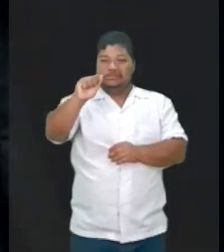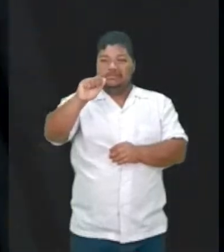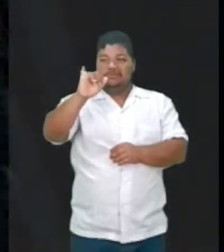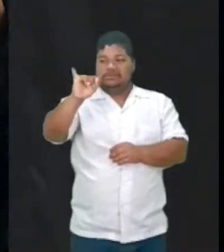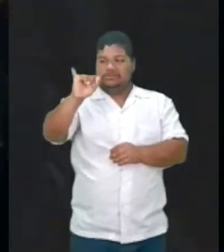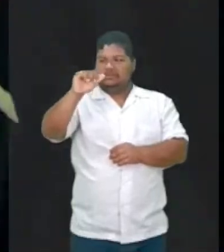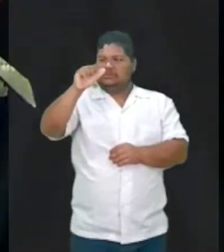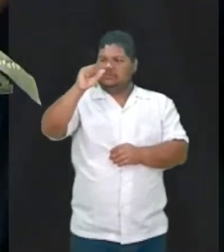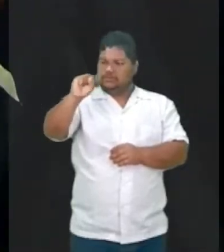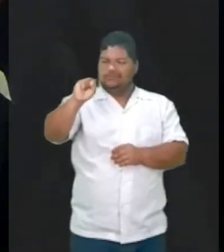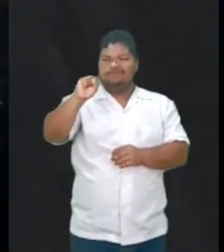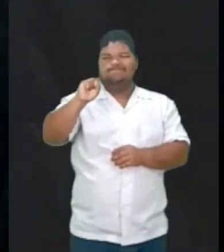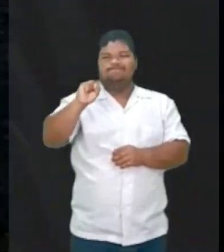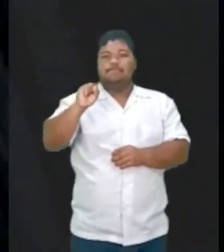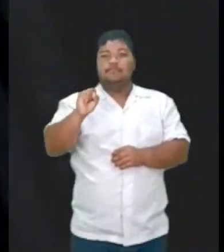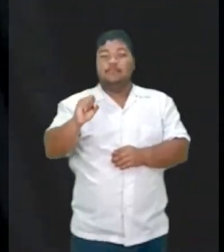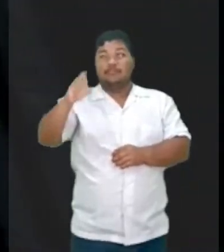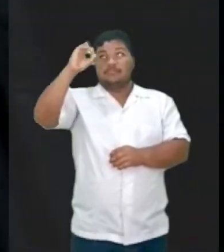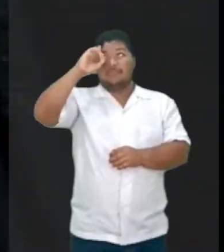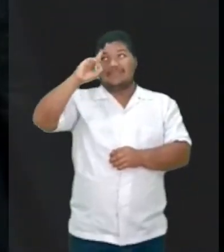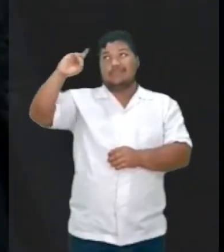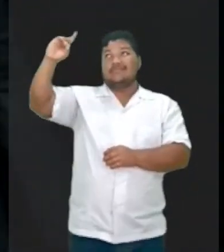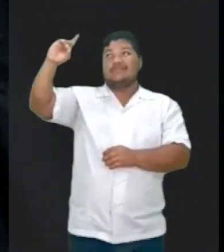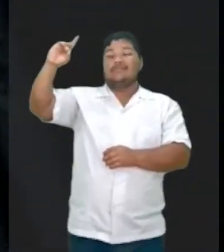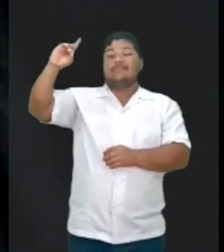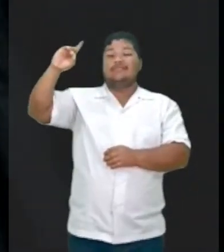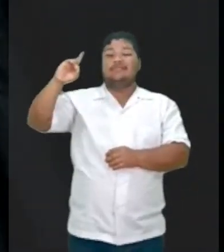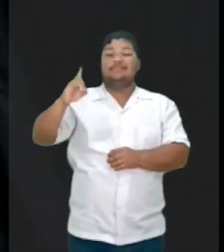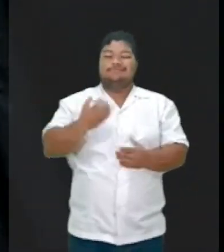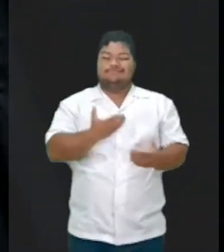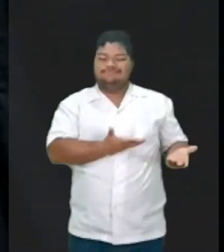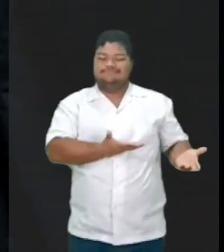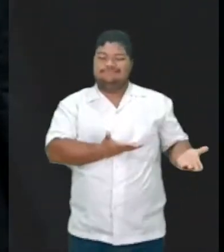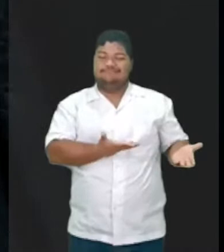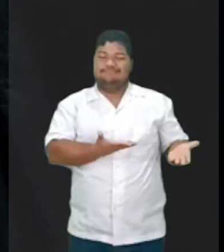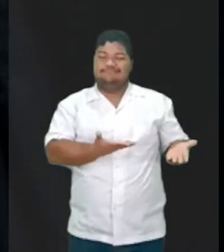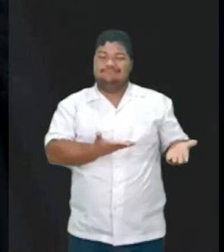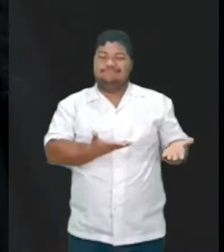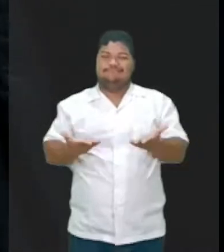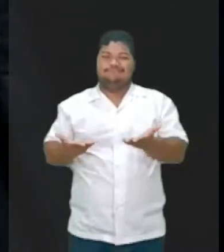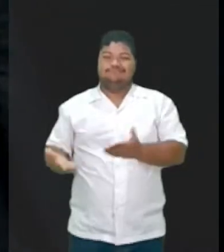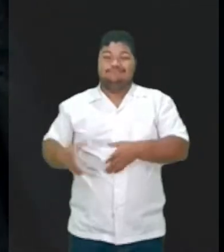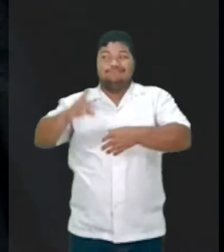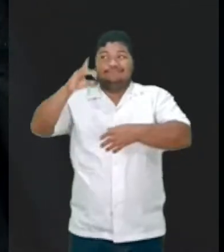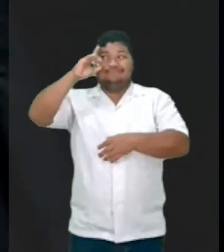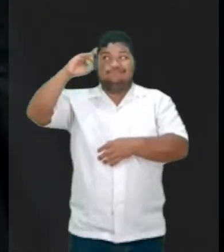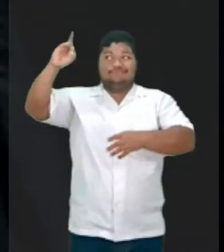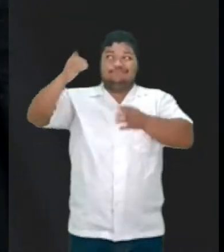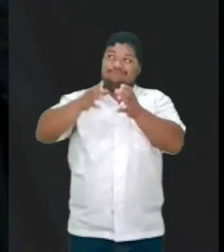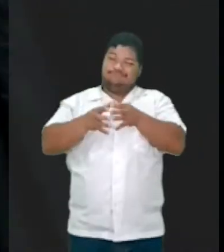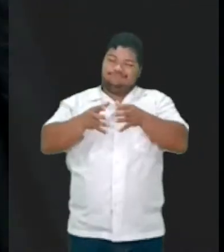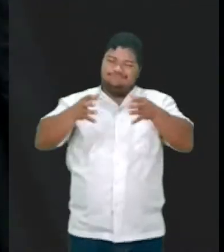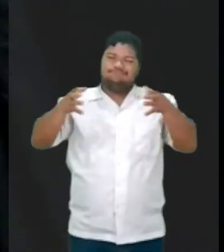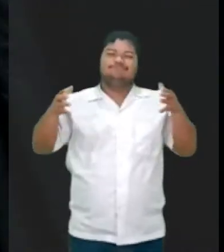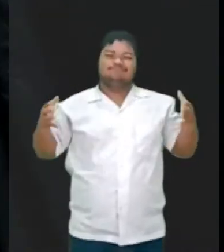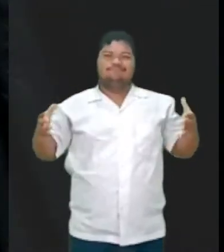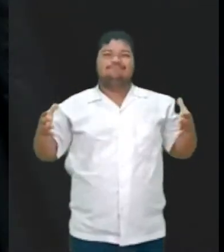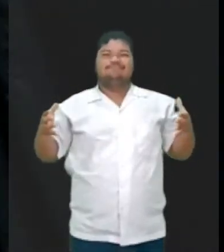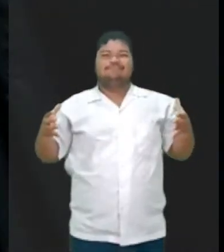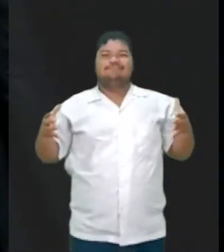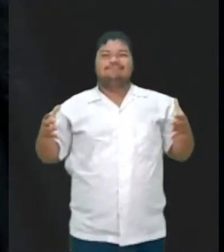que esse Deus que nós servimos é um Deus grande. Quão